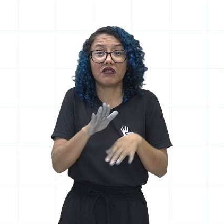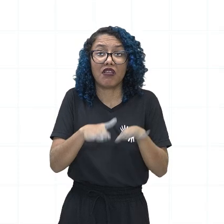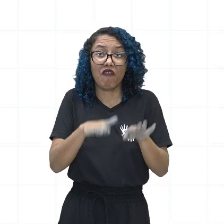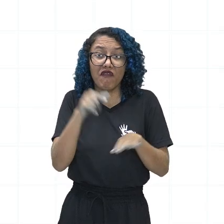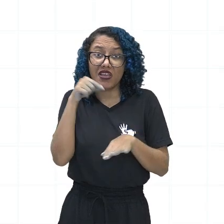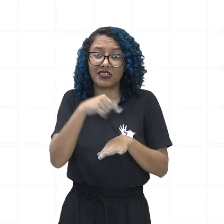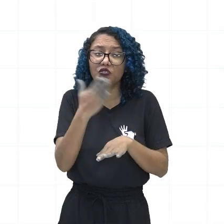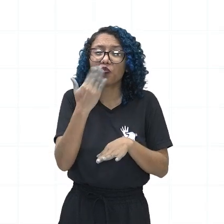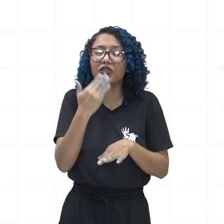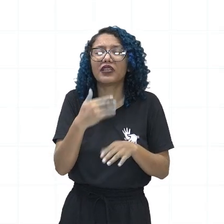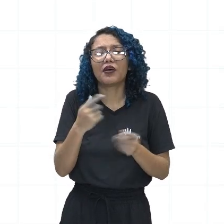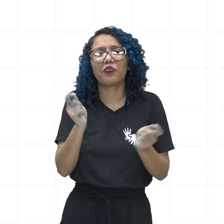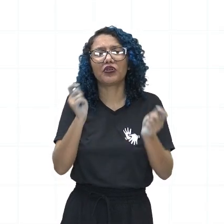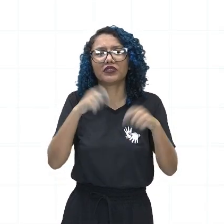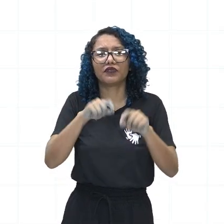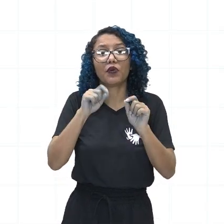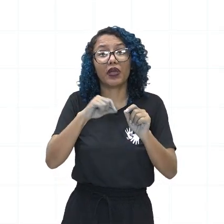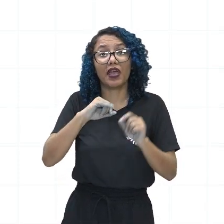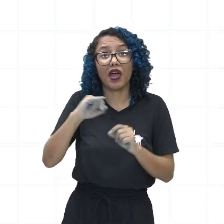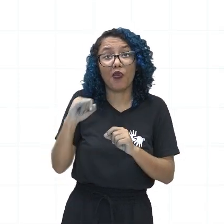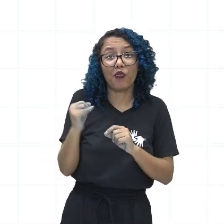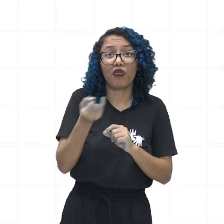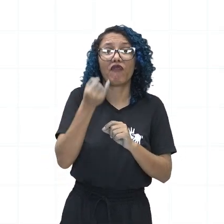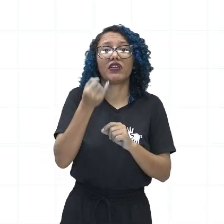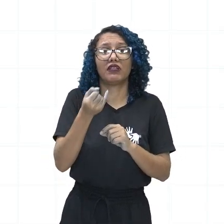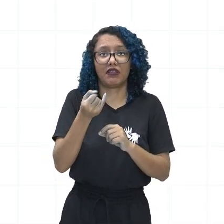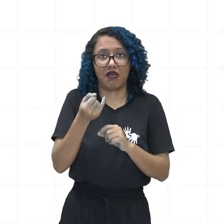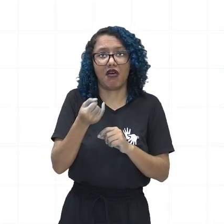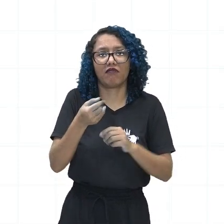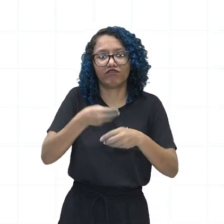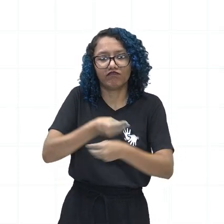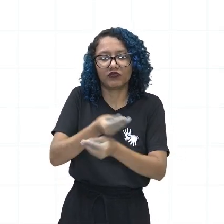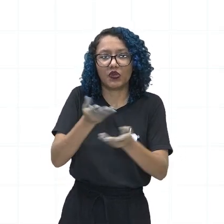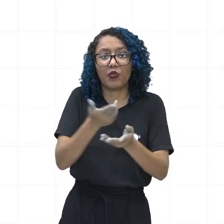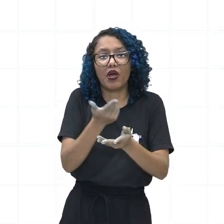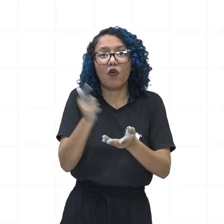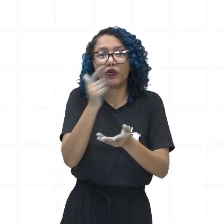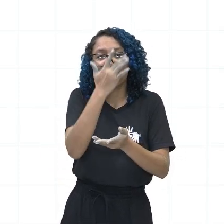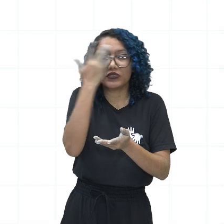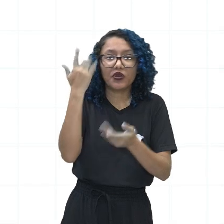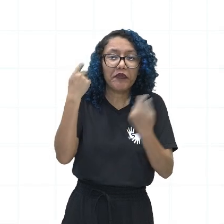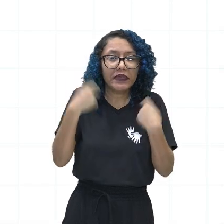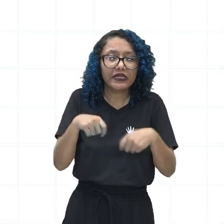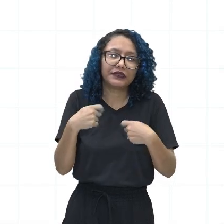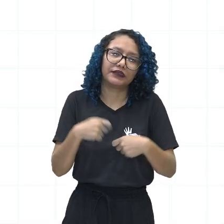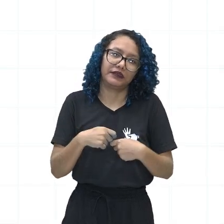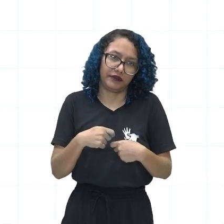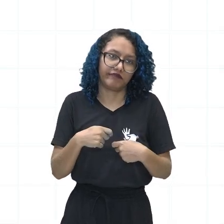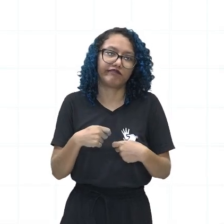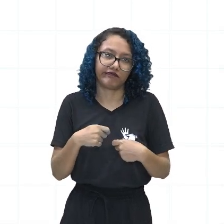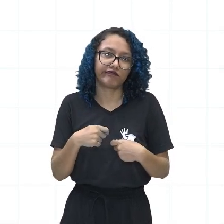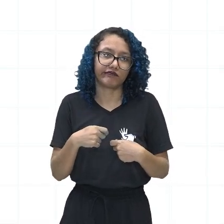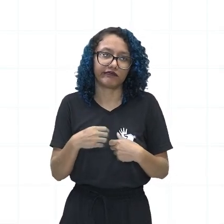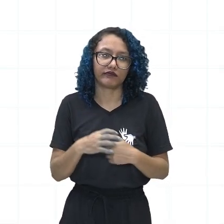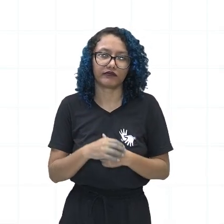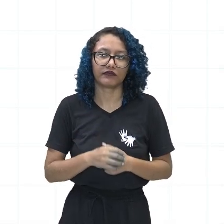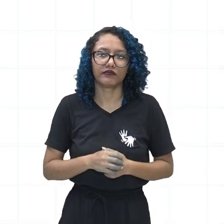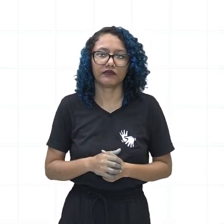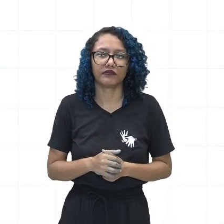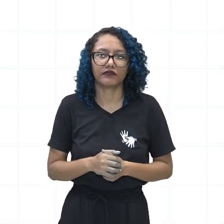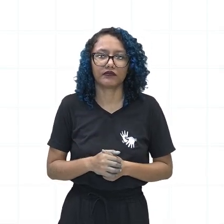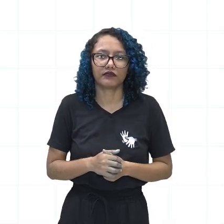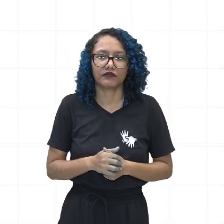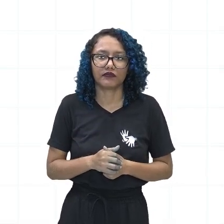estar sendo distribuído para as pessoas que têm necessidade também, né? E aí, aqui também diz